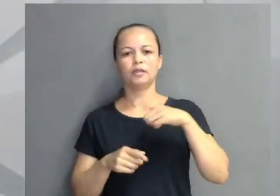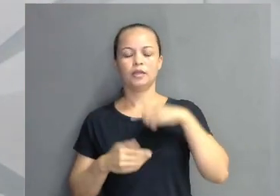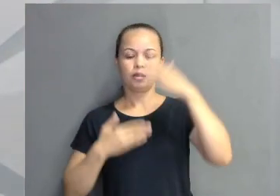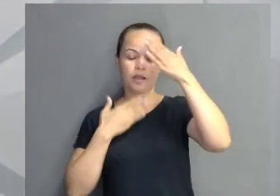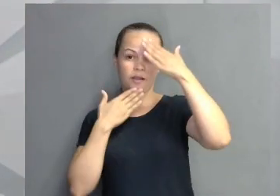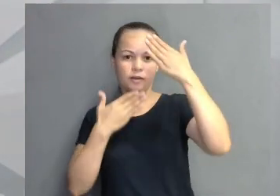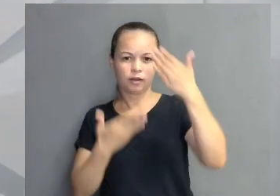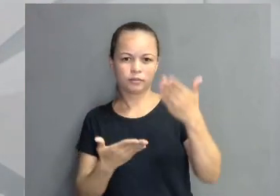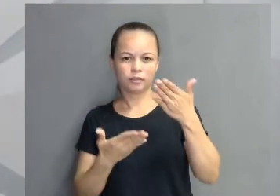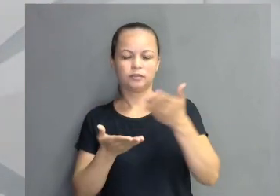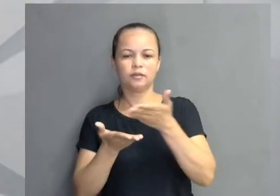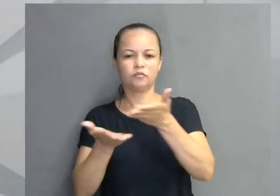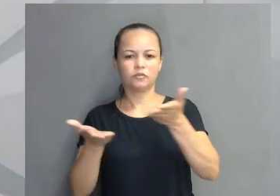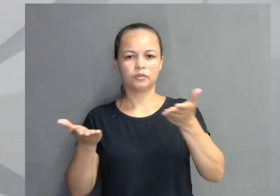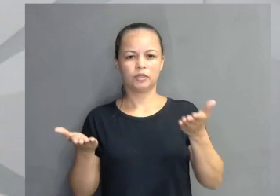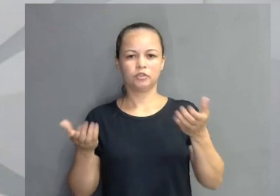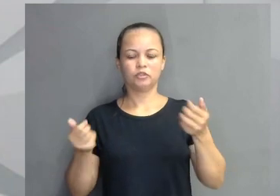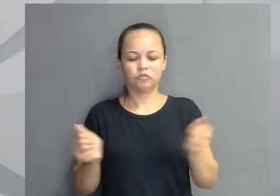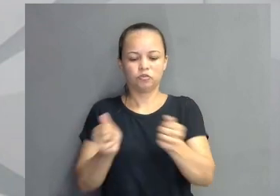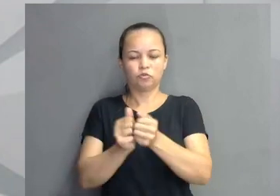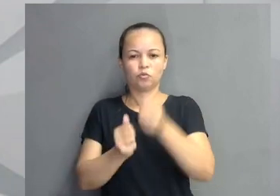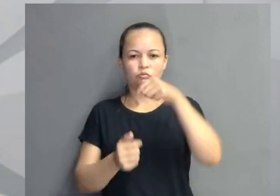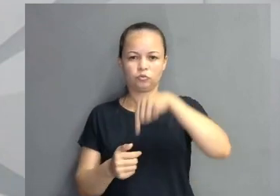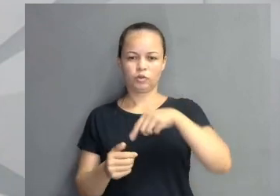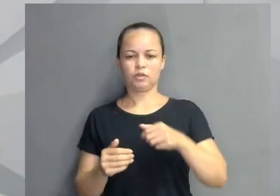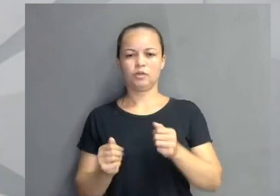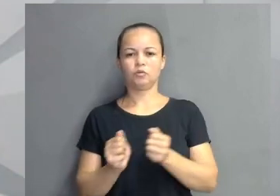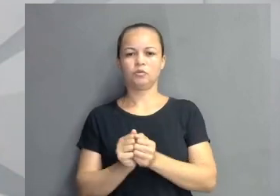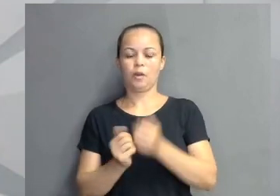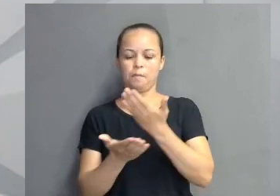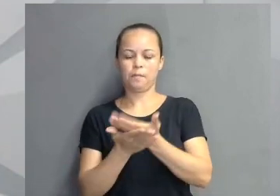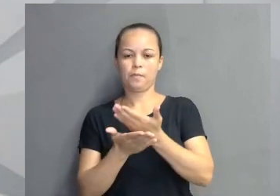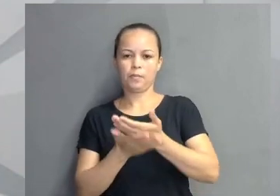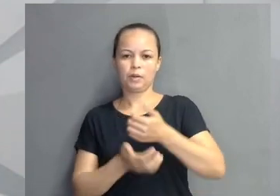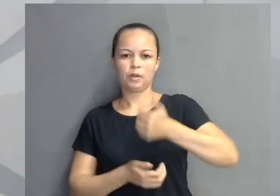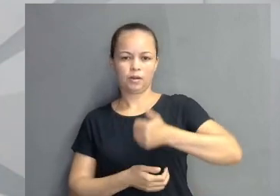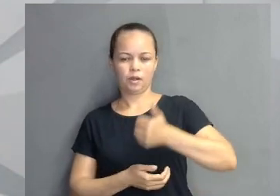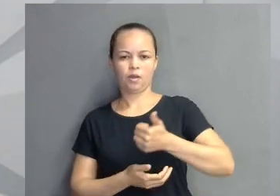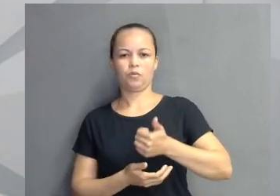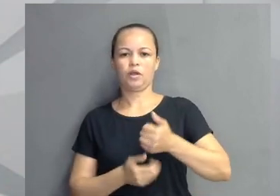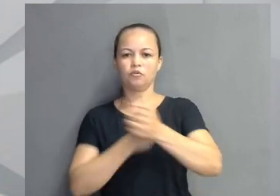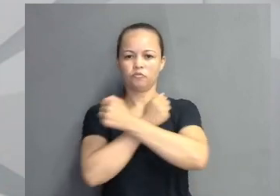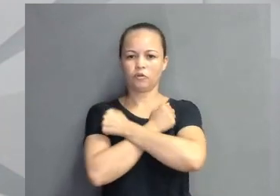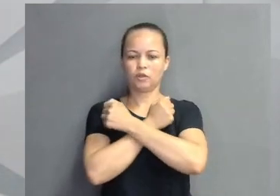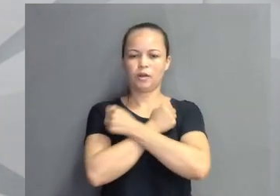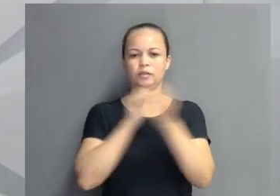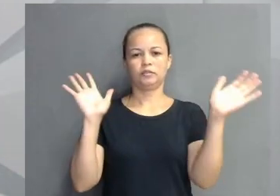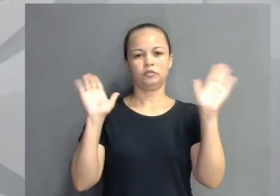conosco nessa nossa primeira aula. Um forte abraço e até mais. Tchau, tchau.